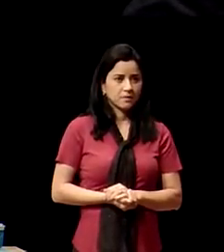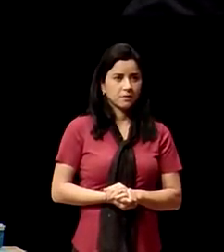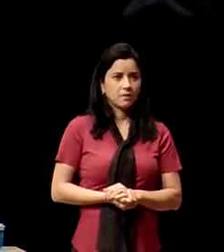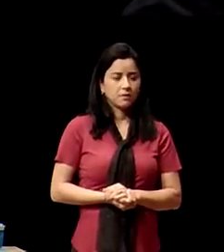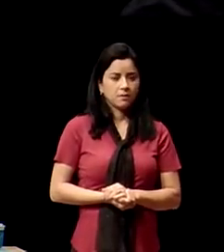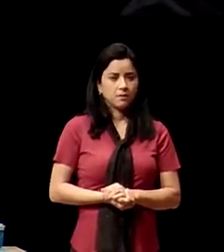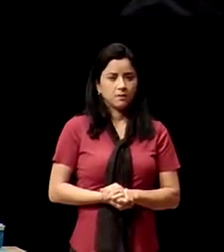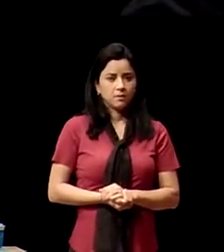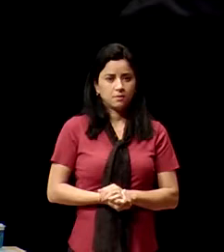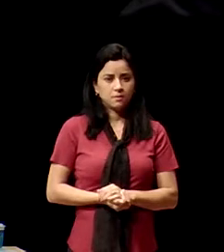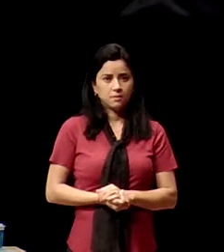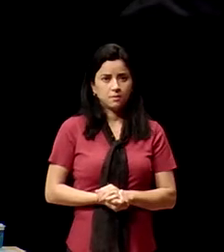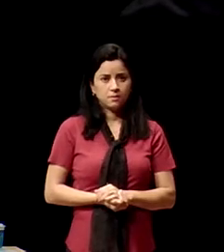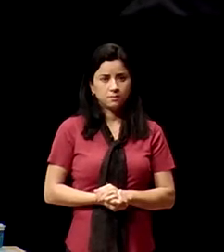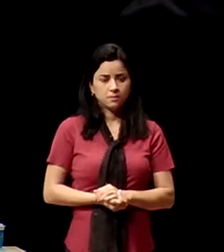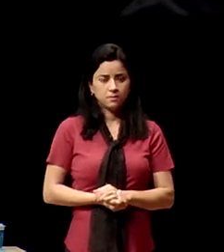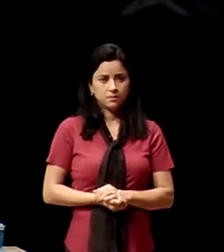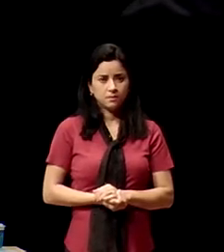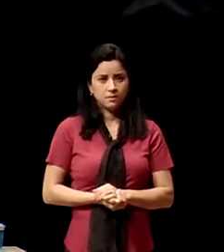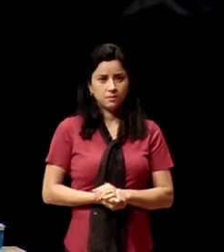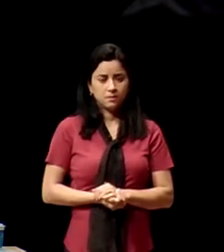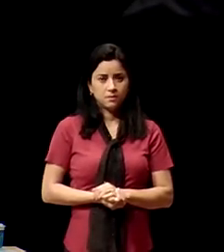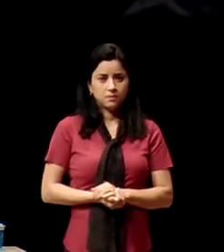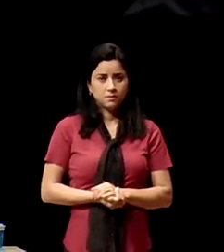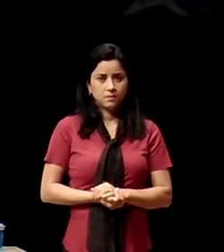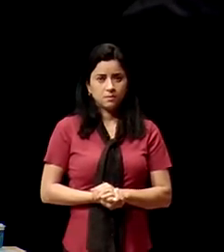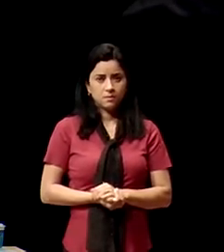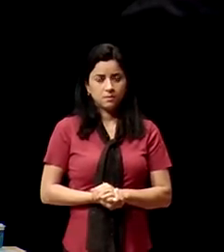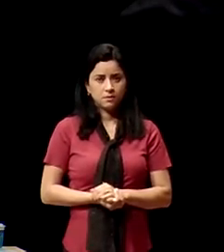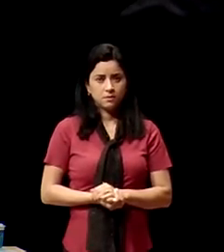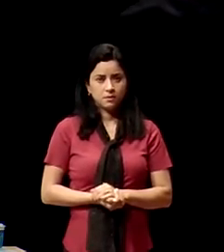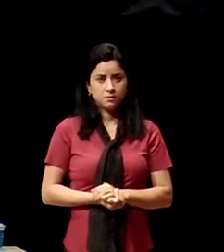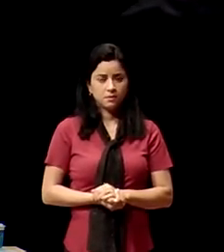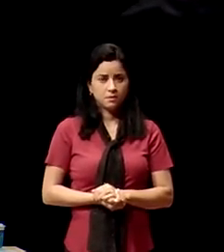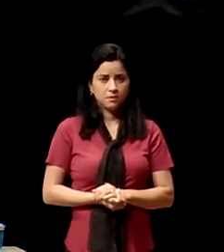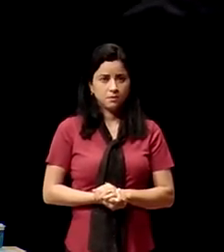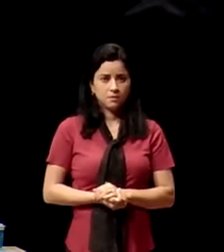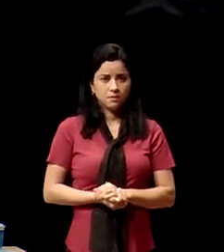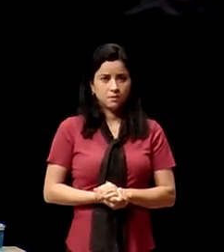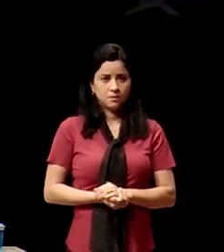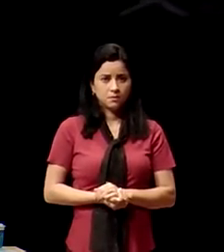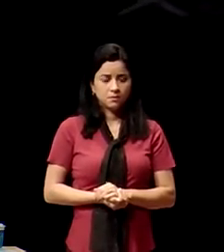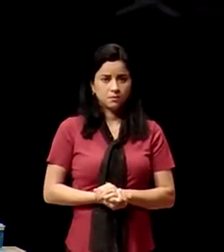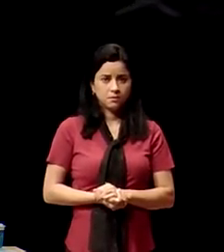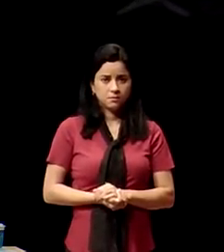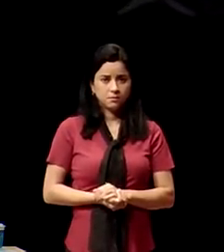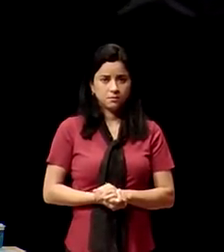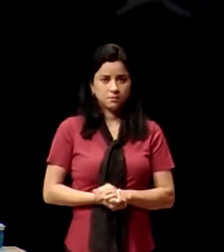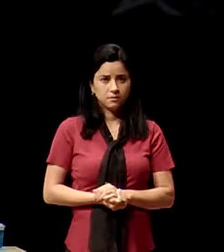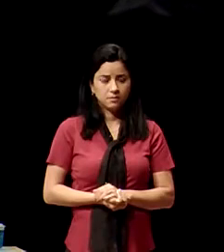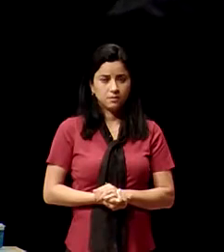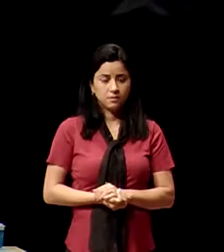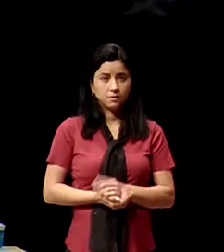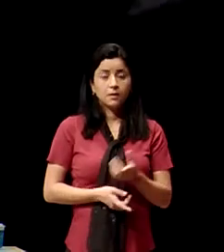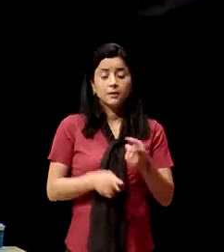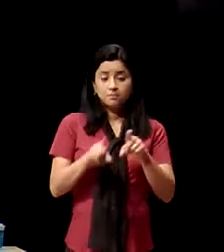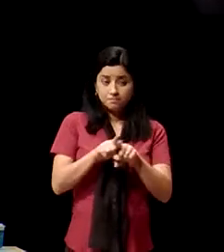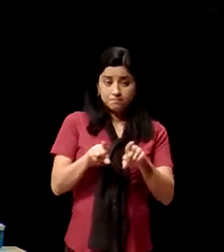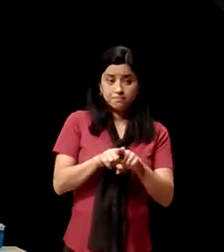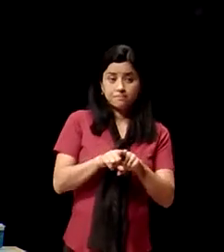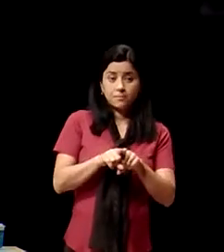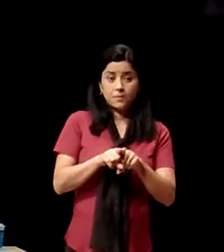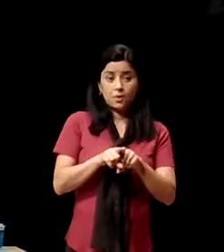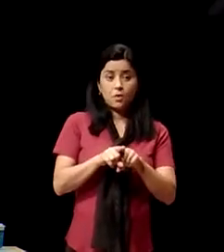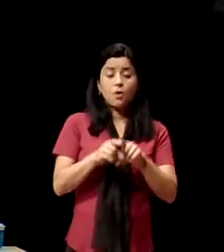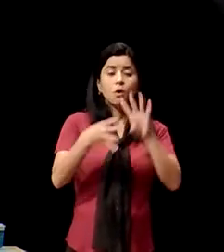the academic curricula should be open to different philosophical views. E também o